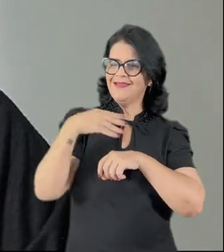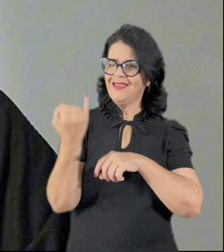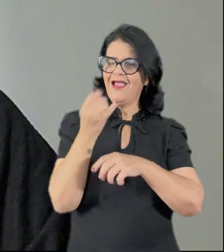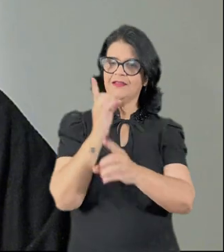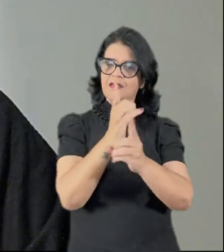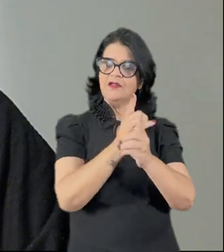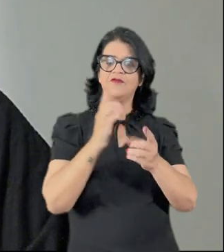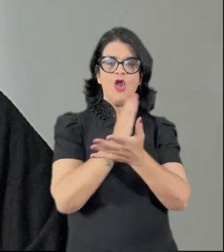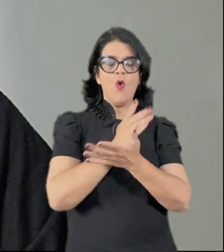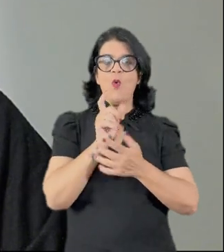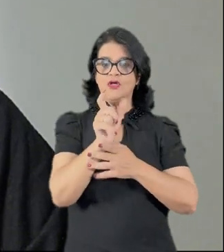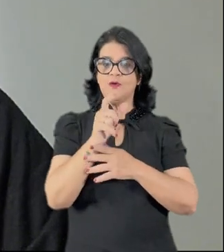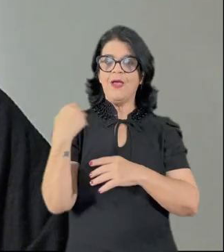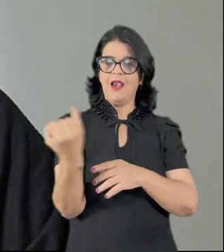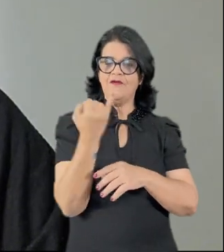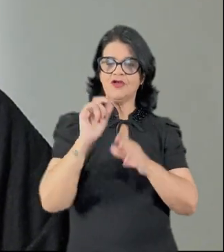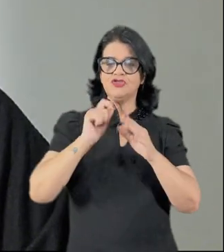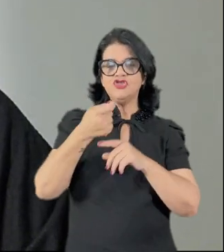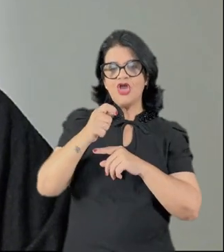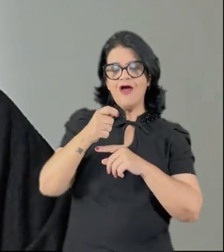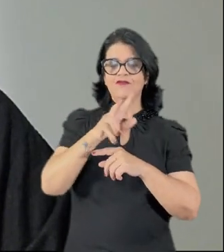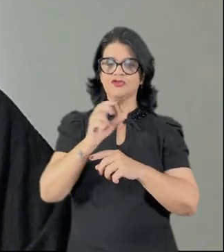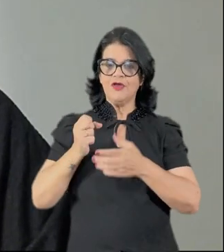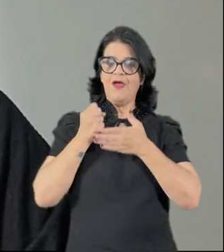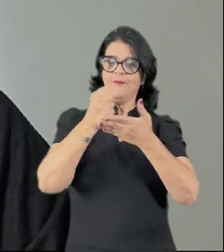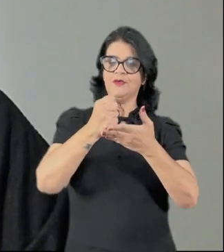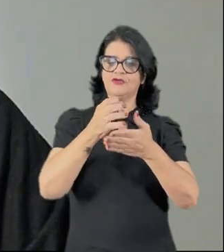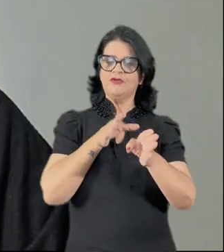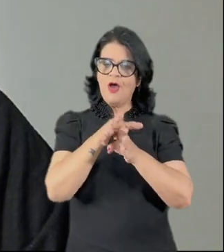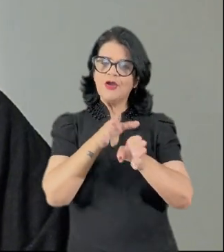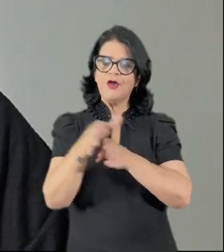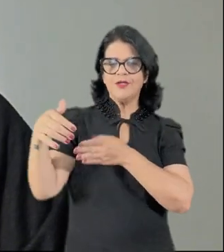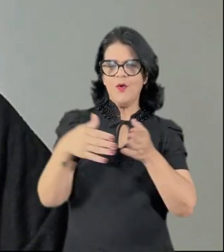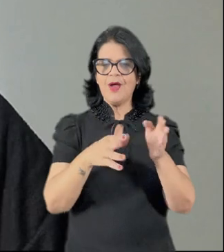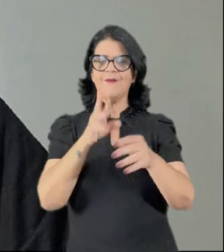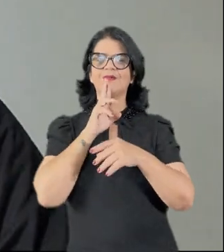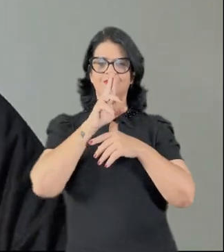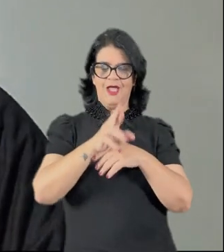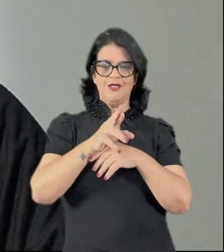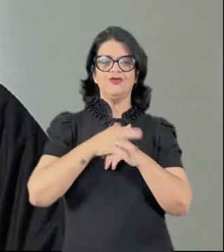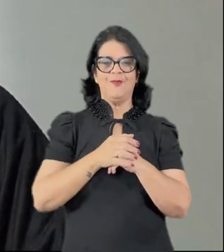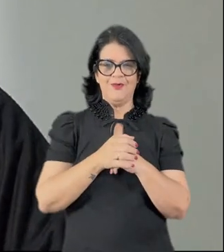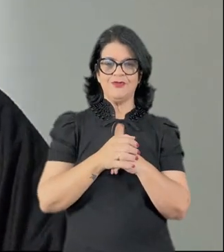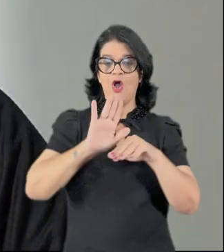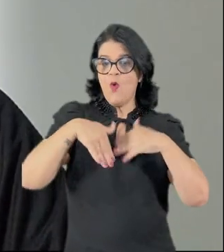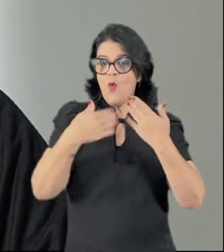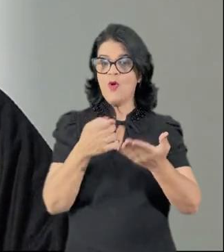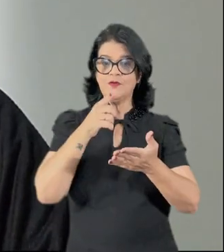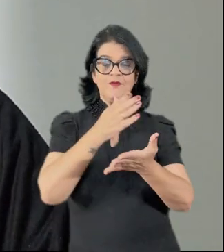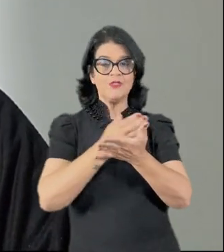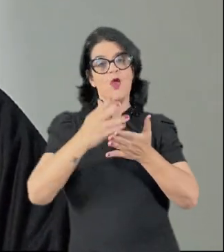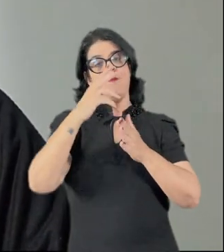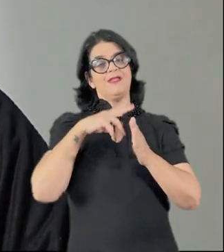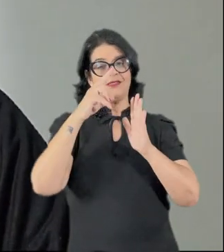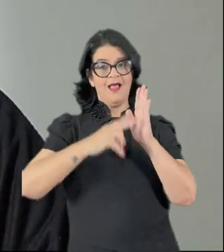identifique algumas palavras chaves que podem ajudar a nortear o caminho da resposta quando você começar